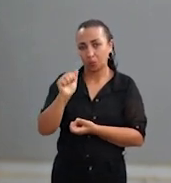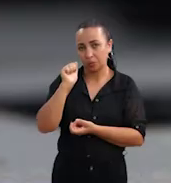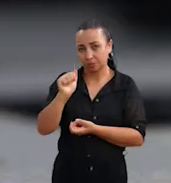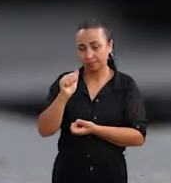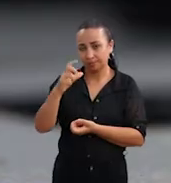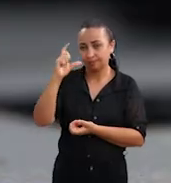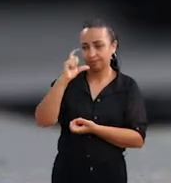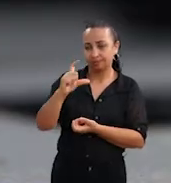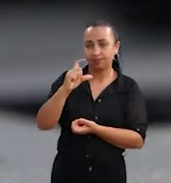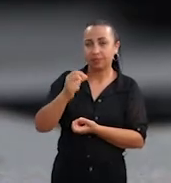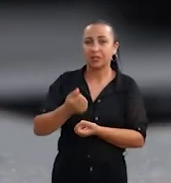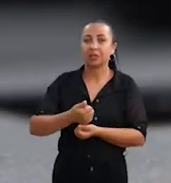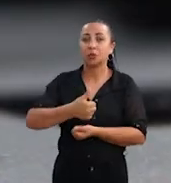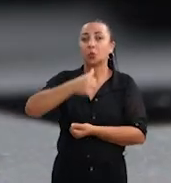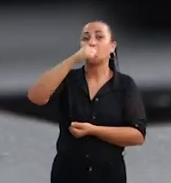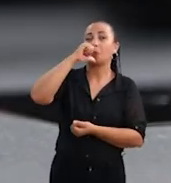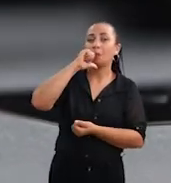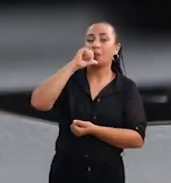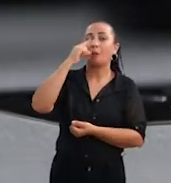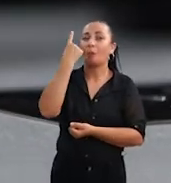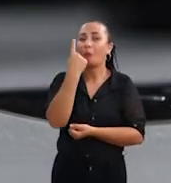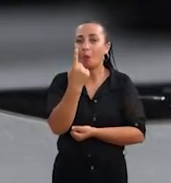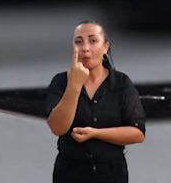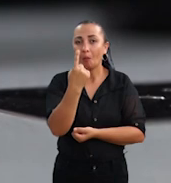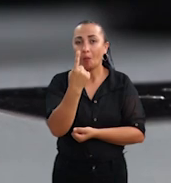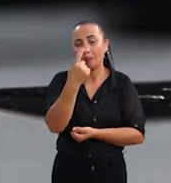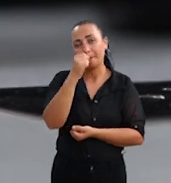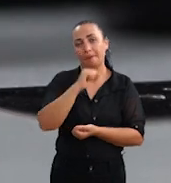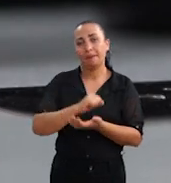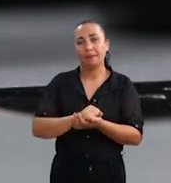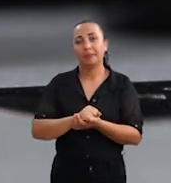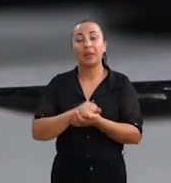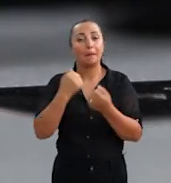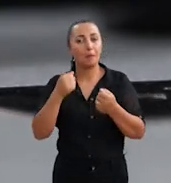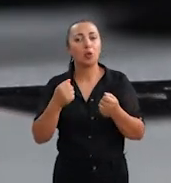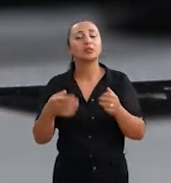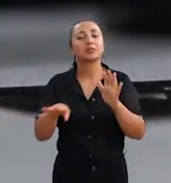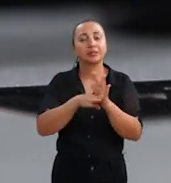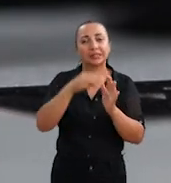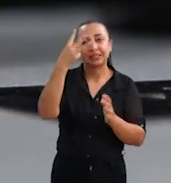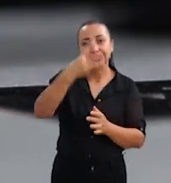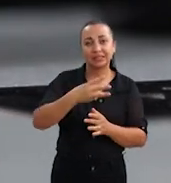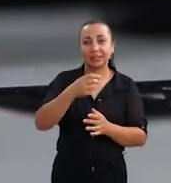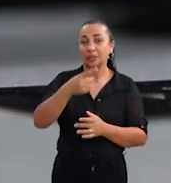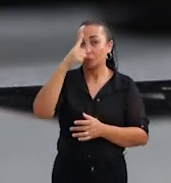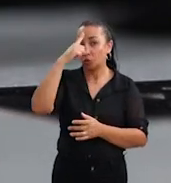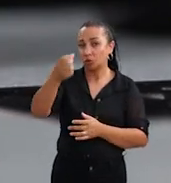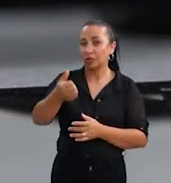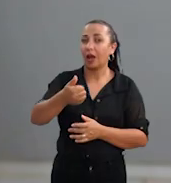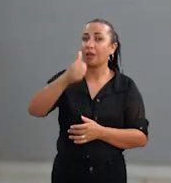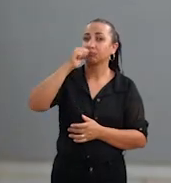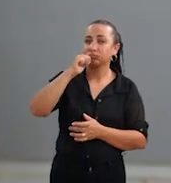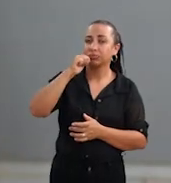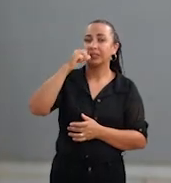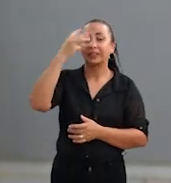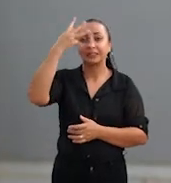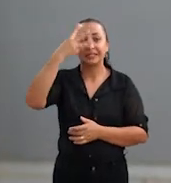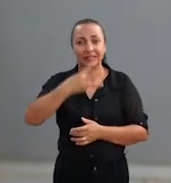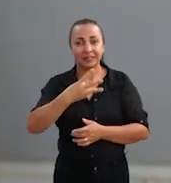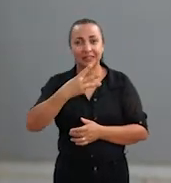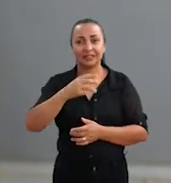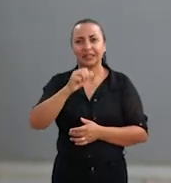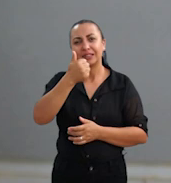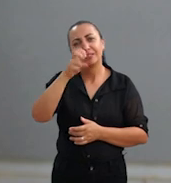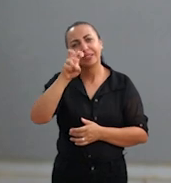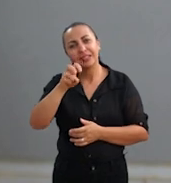glucantime. Ou seja, você tem que tomar pelo menos uma ampola, né? Pode tomar até 3 por dia. Você já imaginou